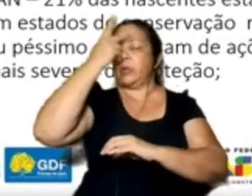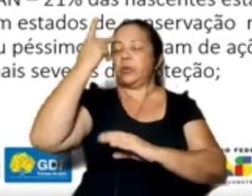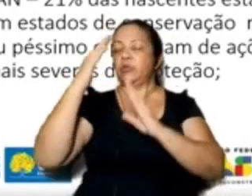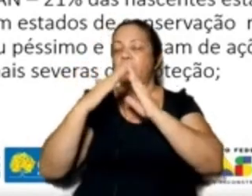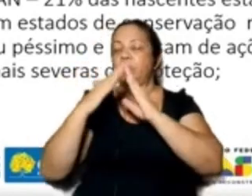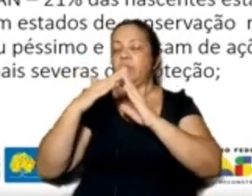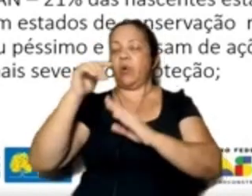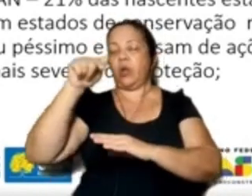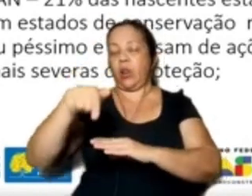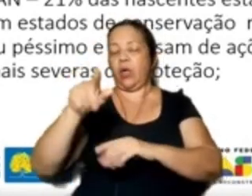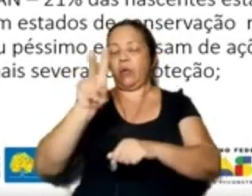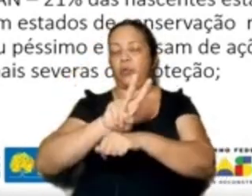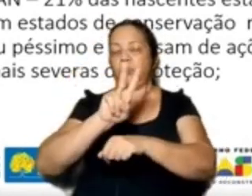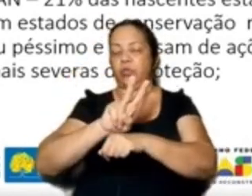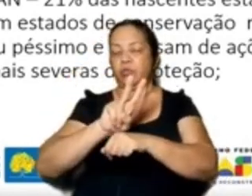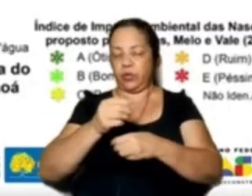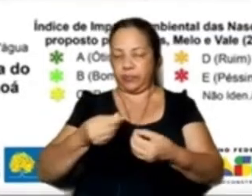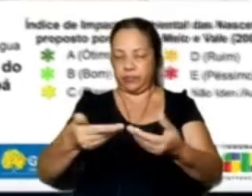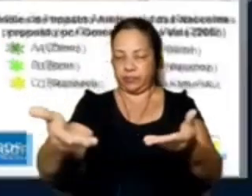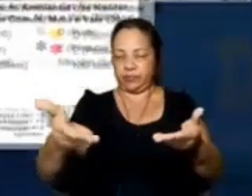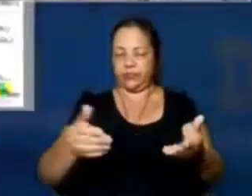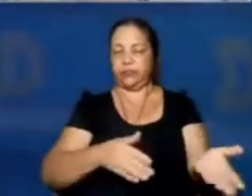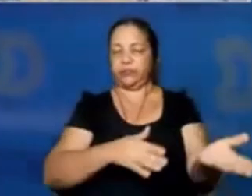tudo isso aí. Então,